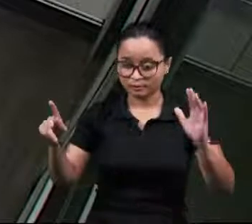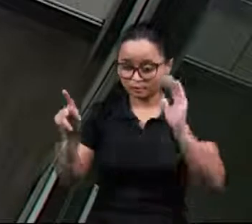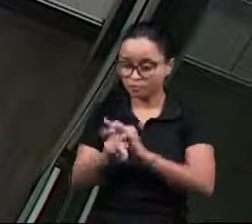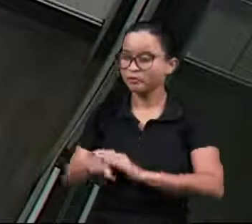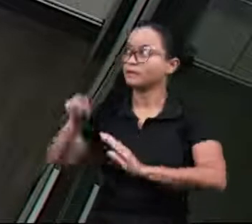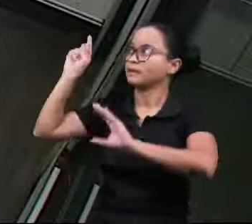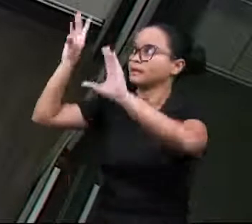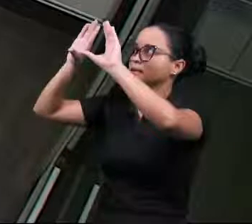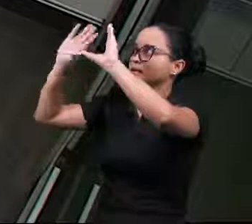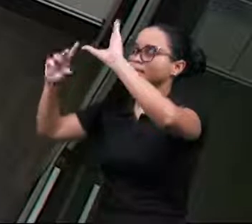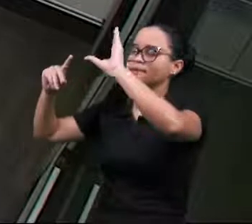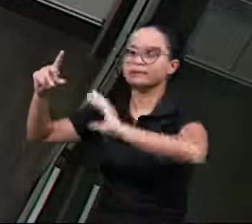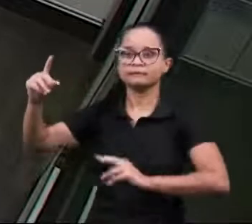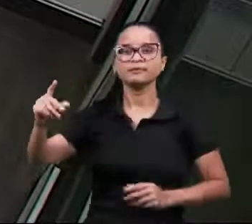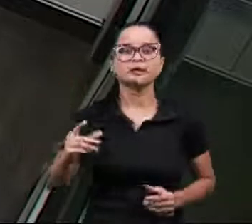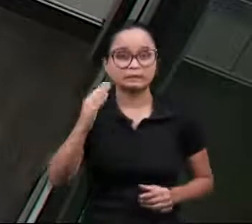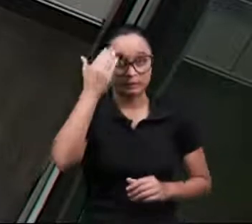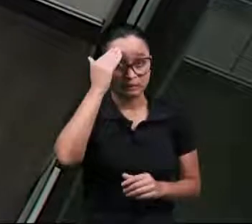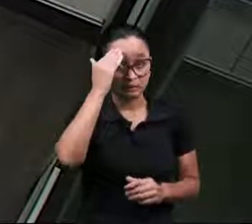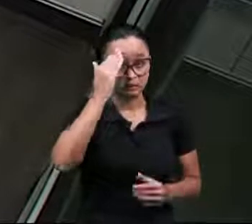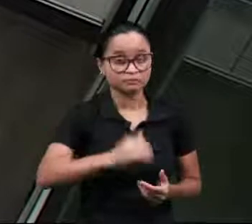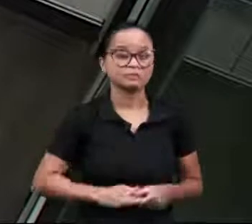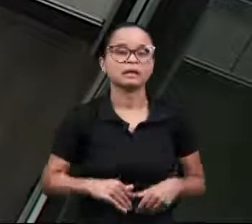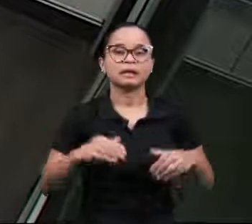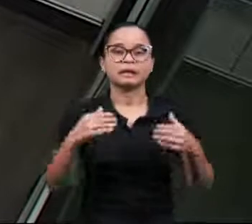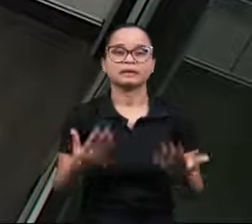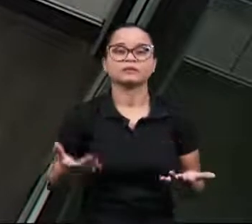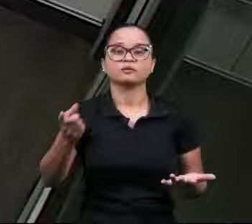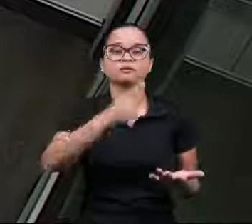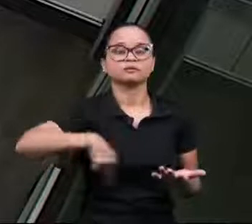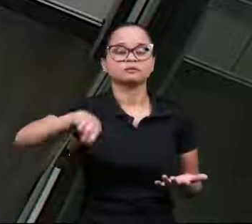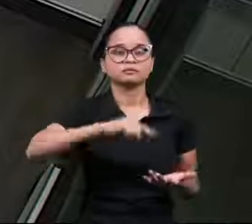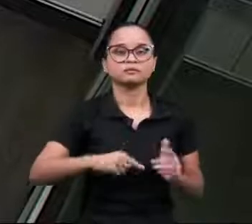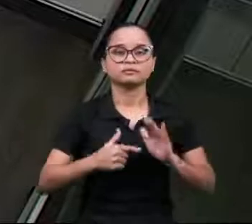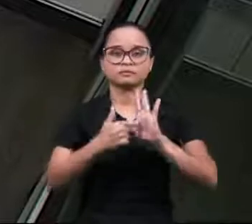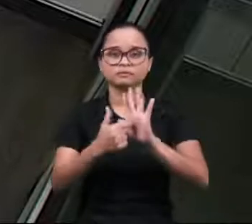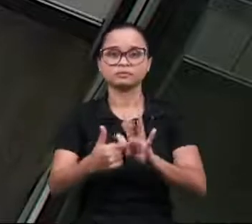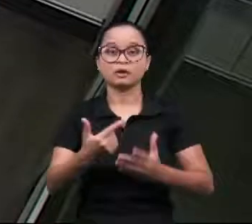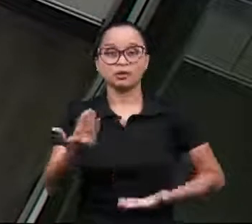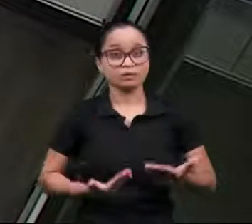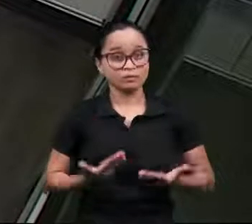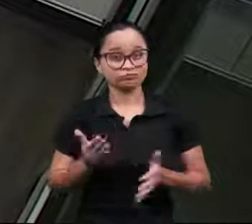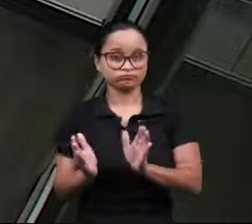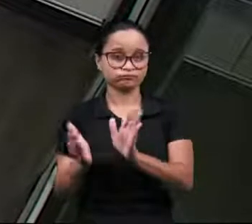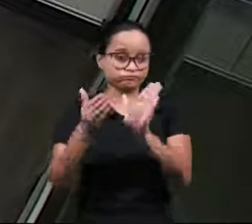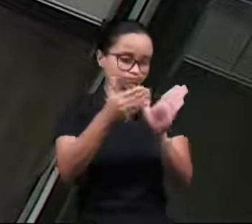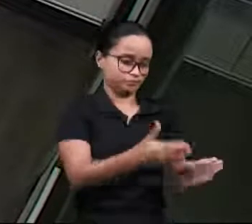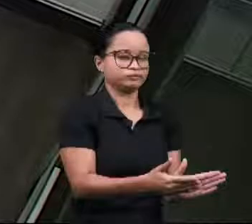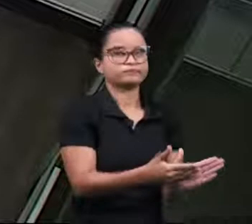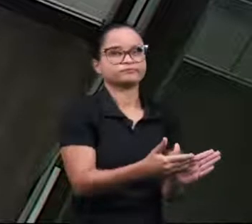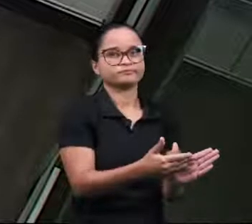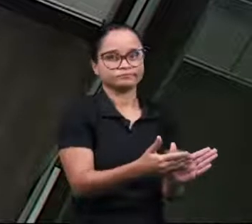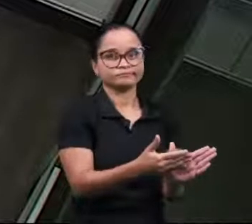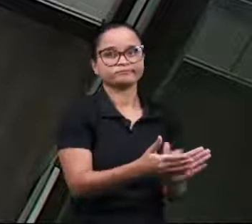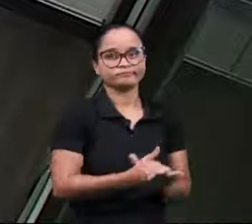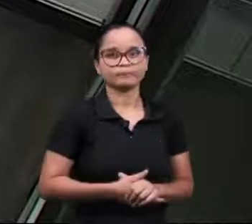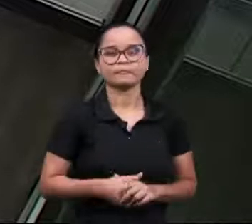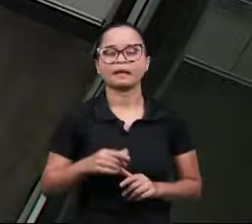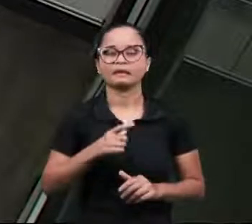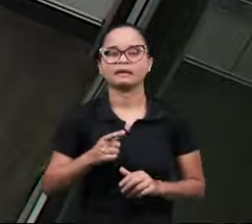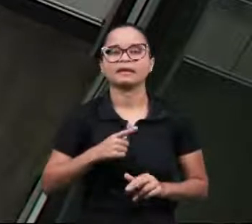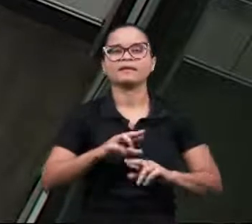Que maravilha, compreendeu? Né? Então nós vamos falar do mordomo infiel. tem muita coisa aqui